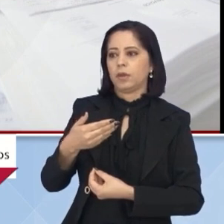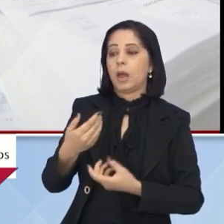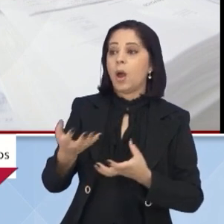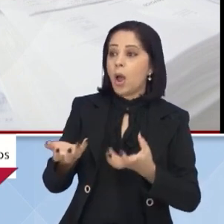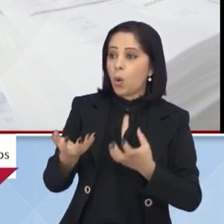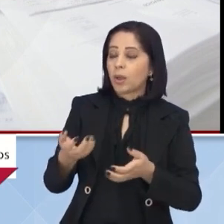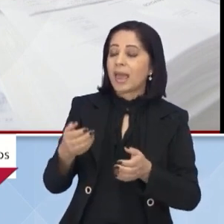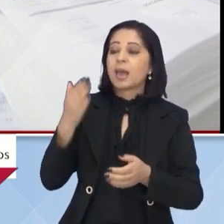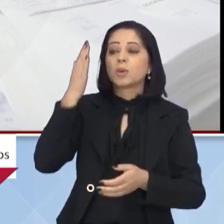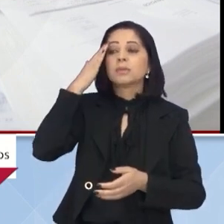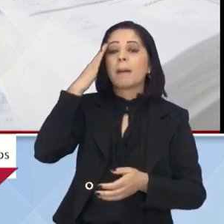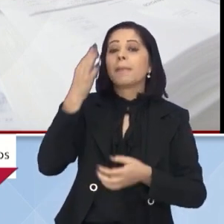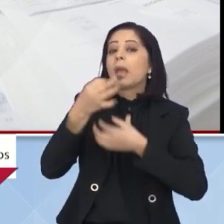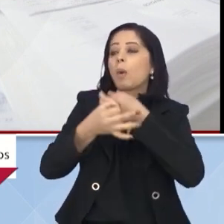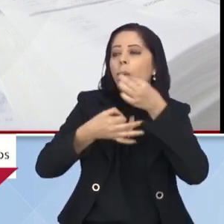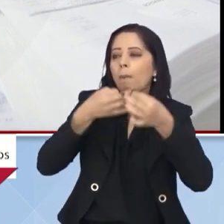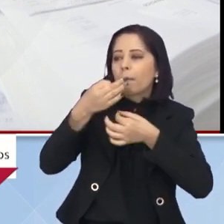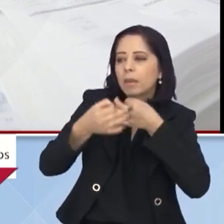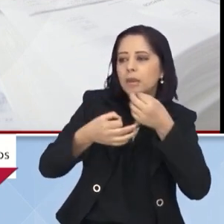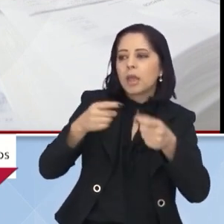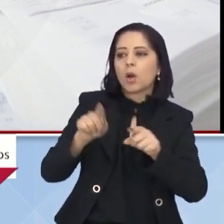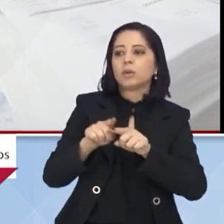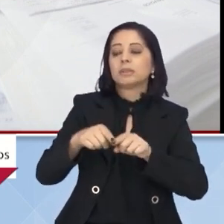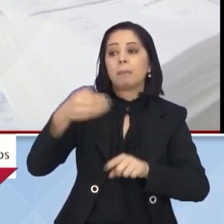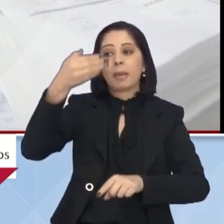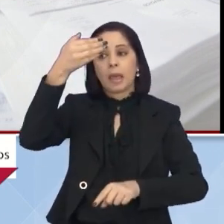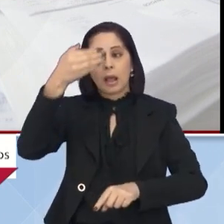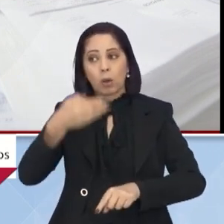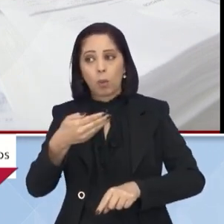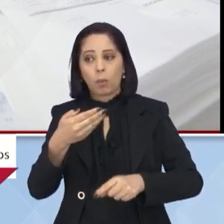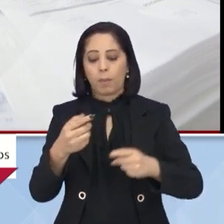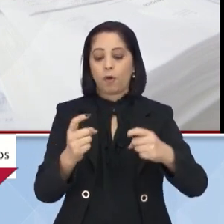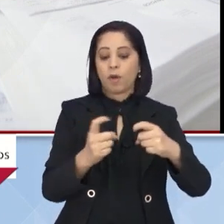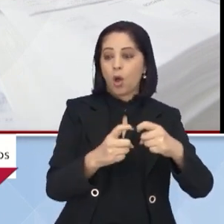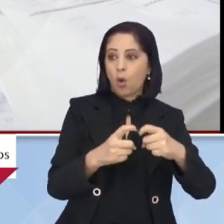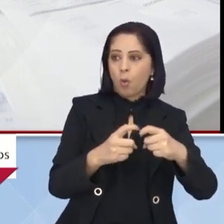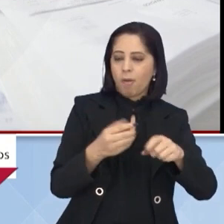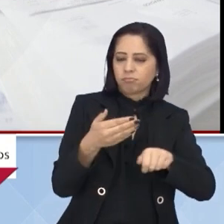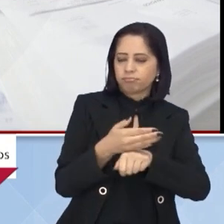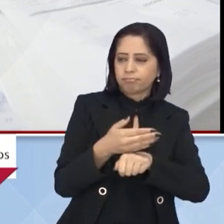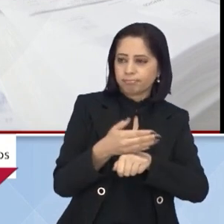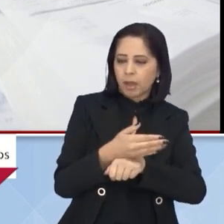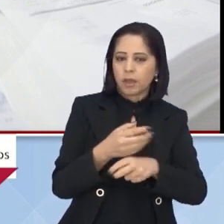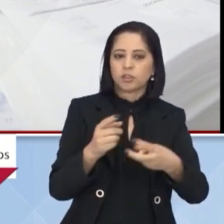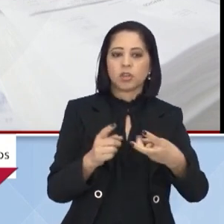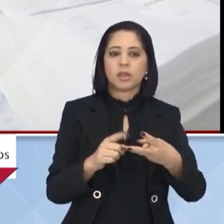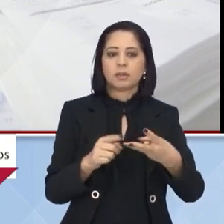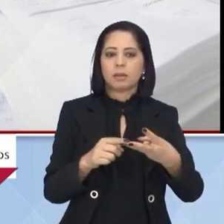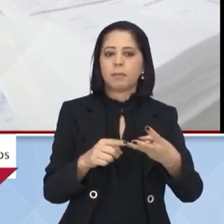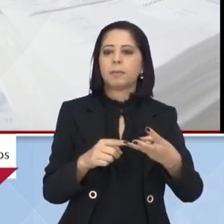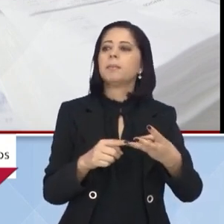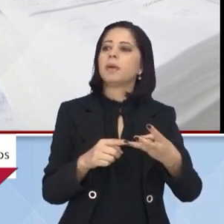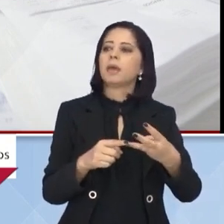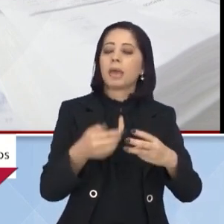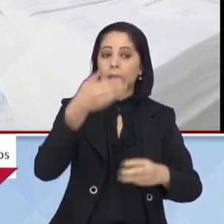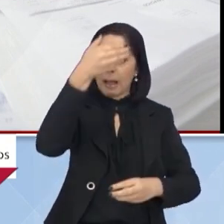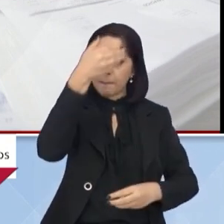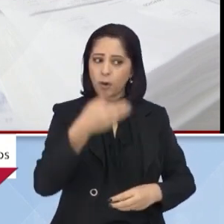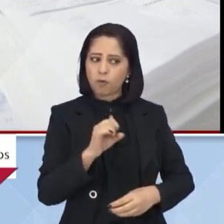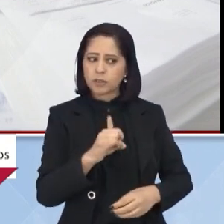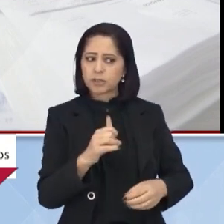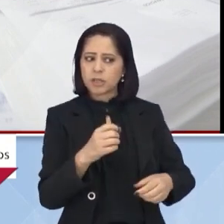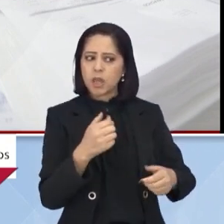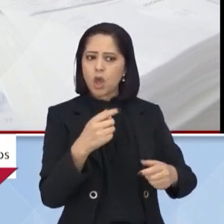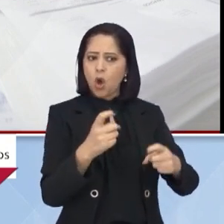satisfação os comprovantes da assiduidade do corpo médico e os comprovantes da produtividade daqueles médicos que